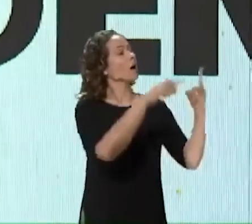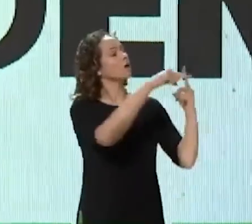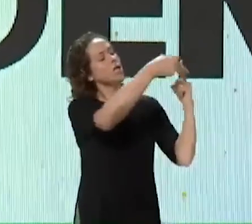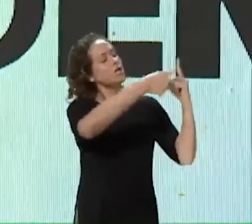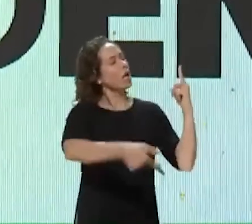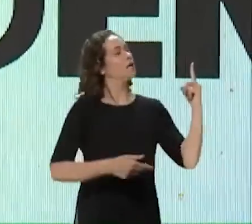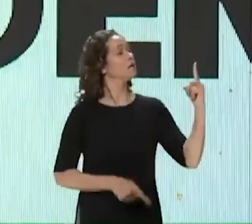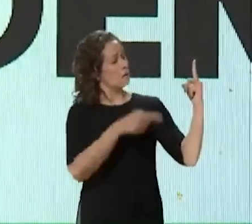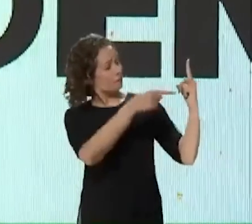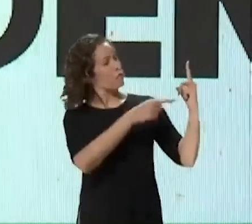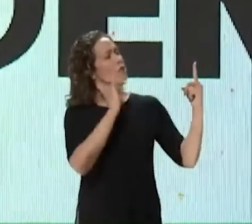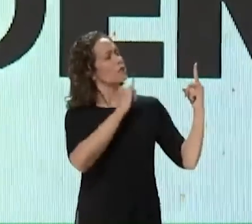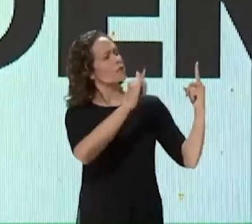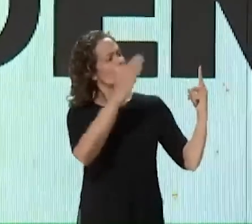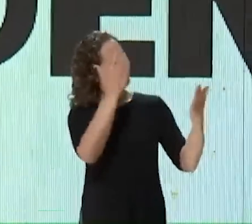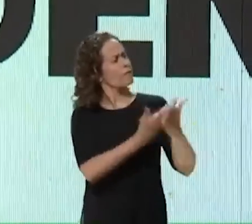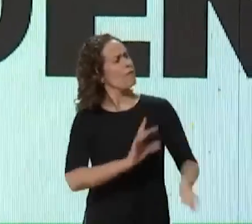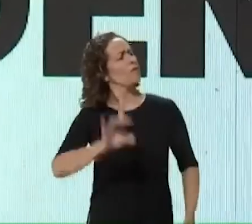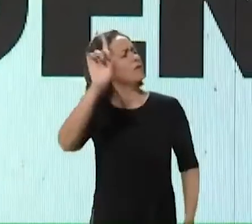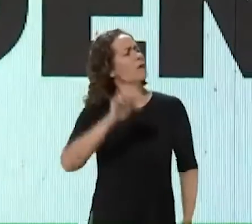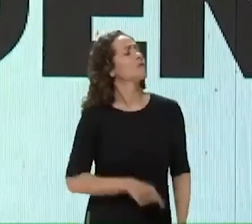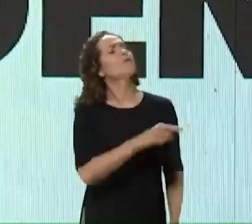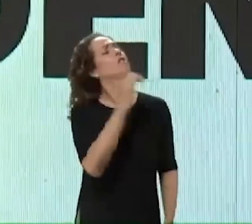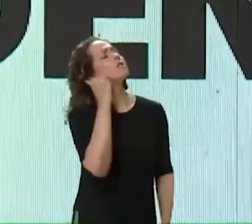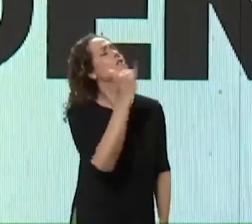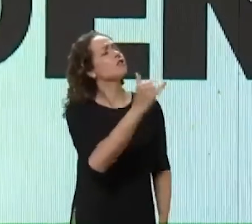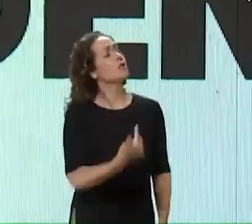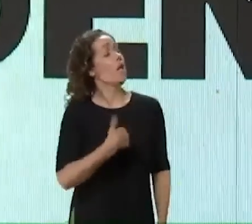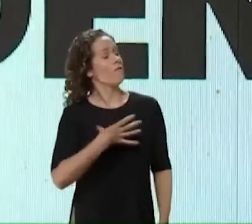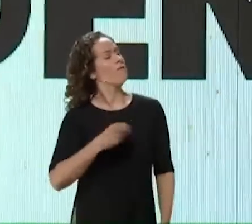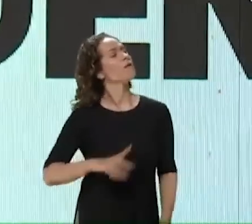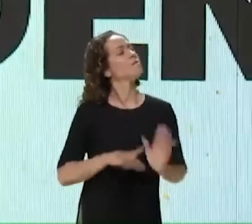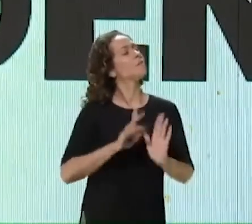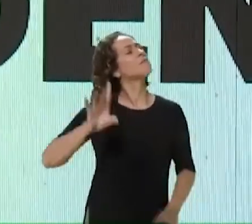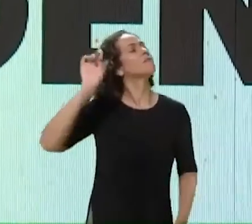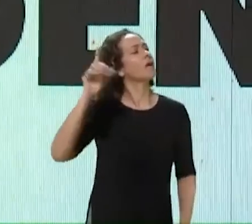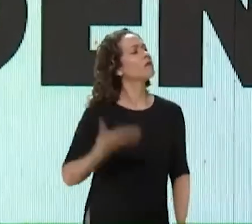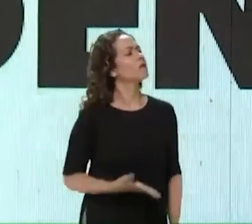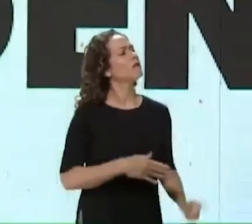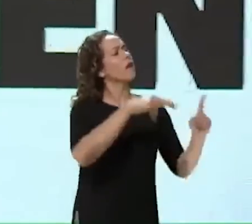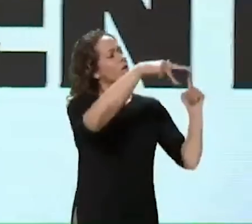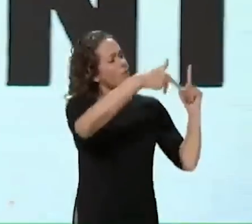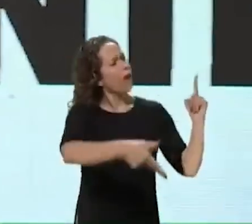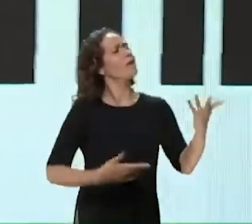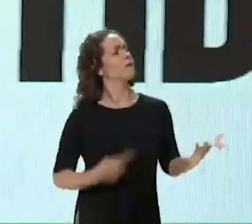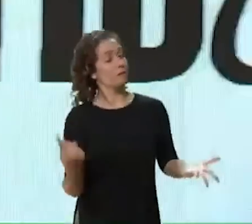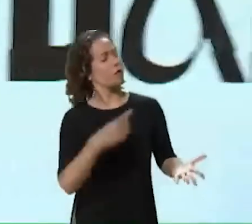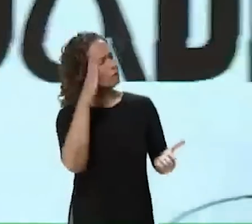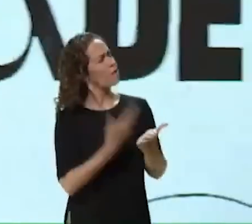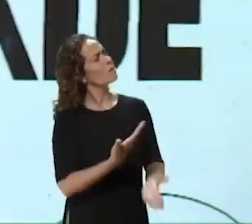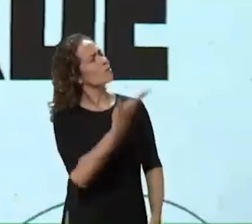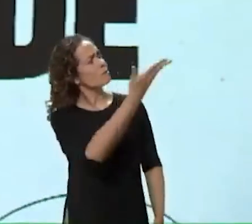porque você diz que confia em Deus, porque você diz: sou filho de Deus, desce da cruz e creremos em